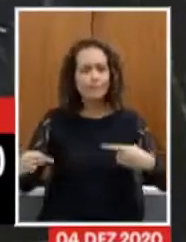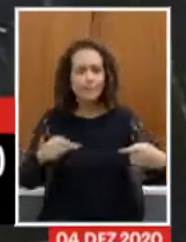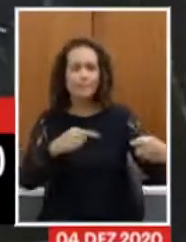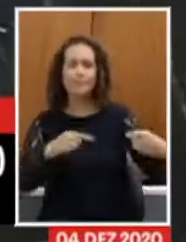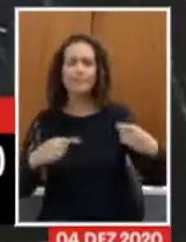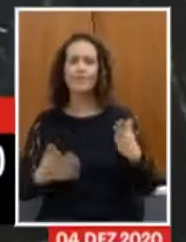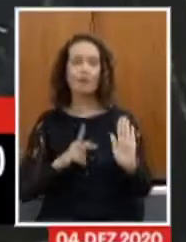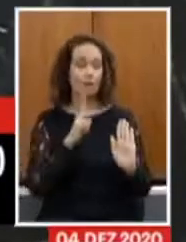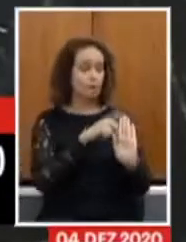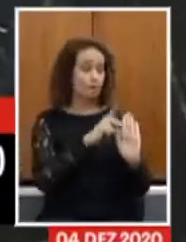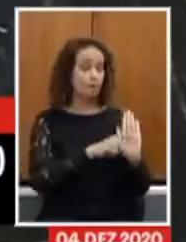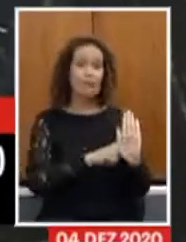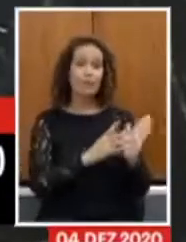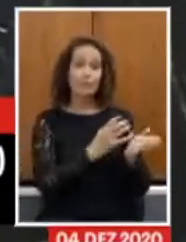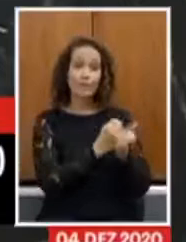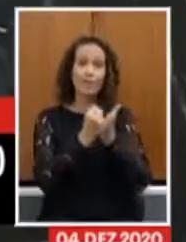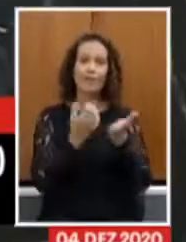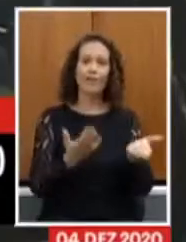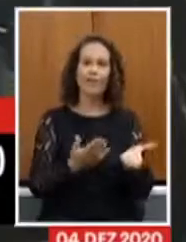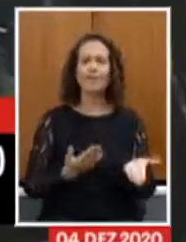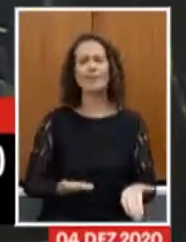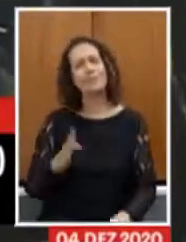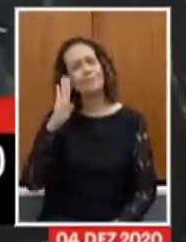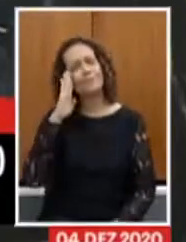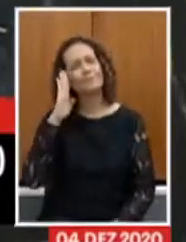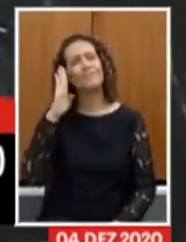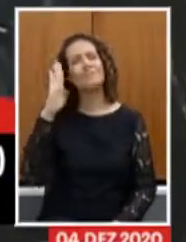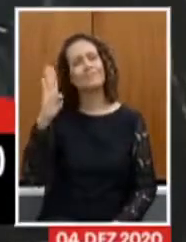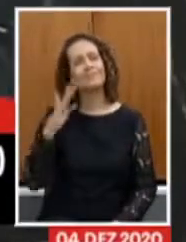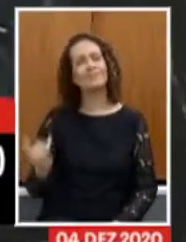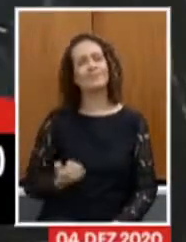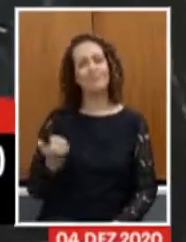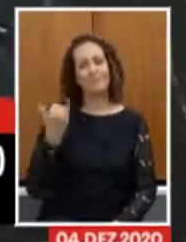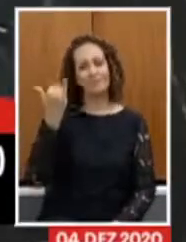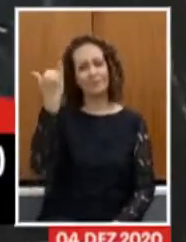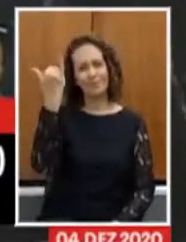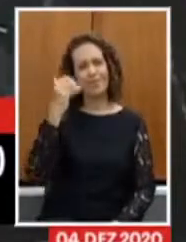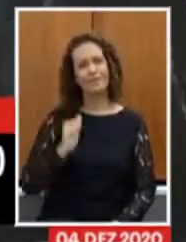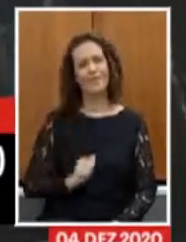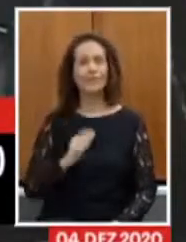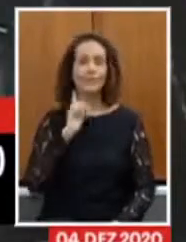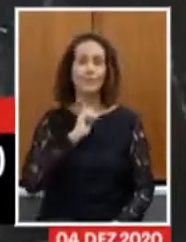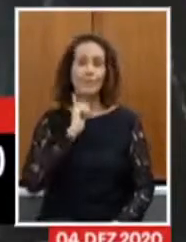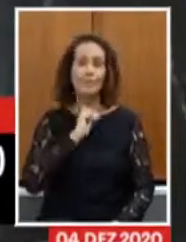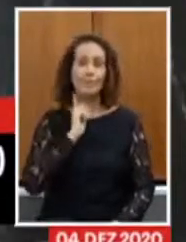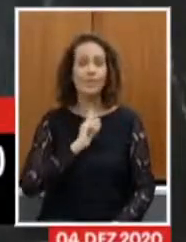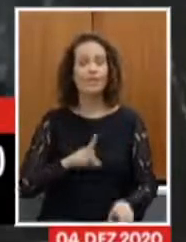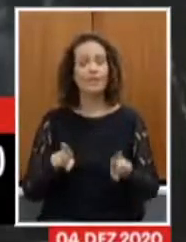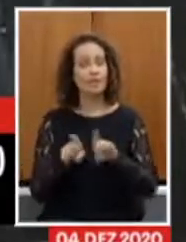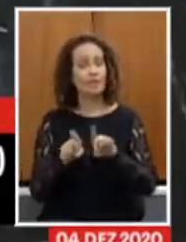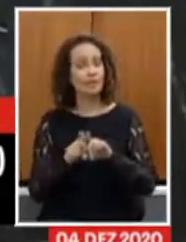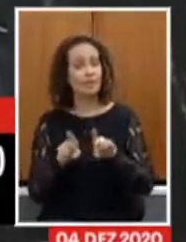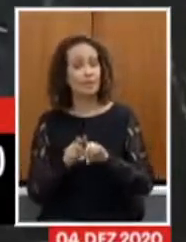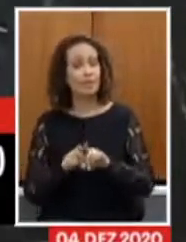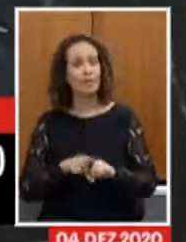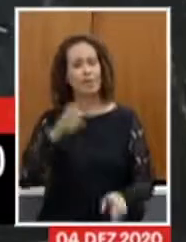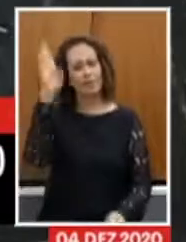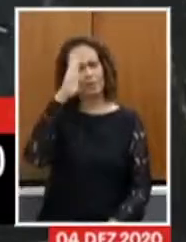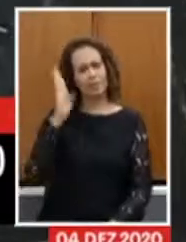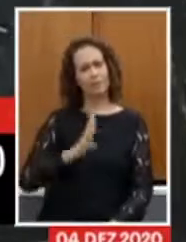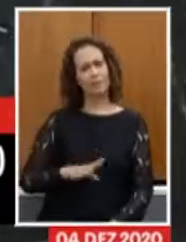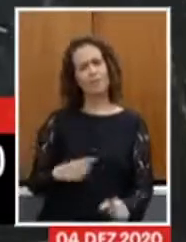este belo projeto que é fundamental, de fundamental importância para Minas Gerais e para o Brasil. Por que para o